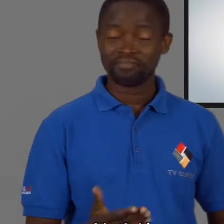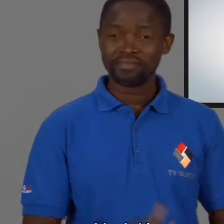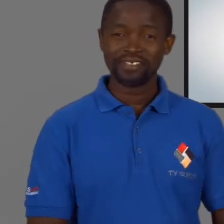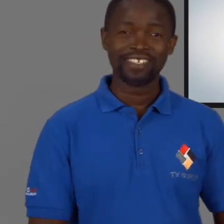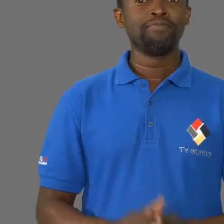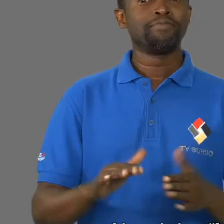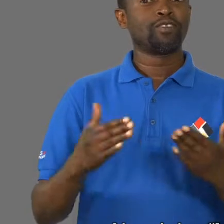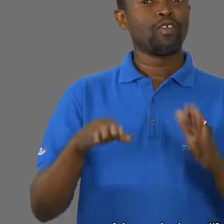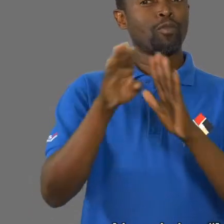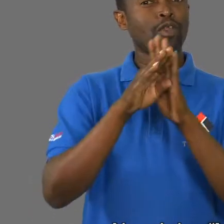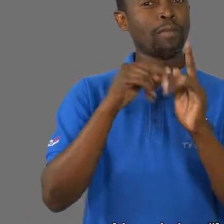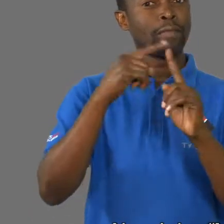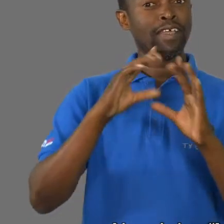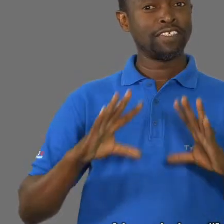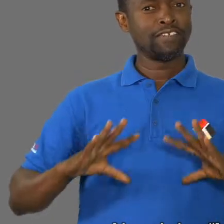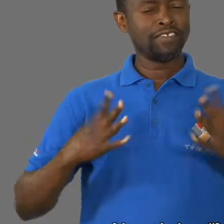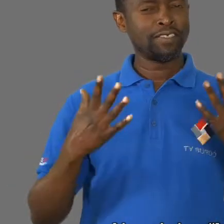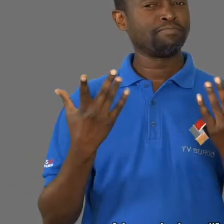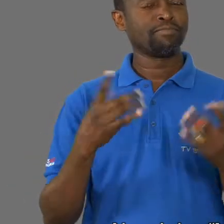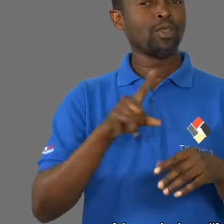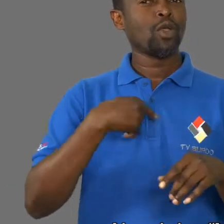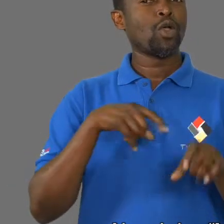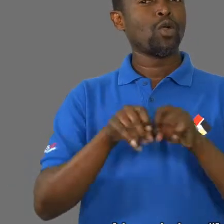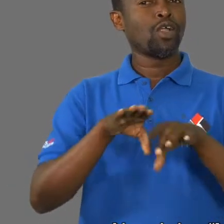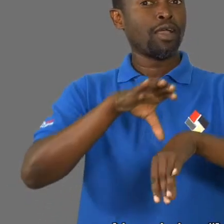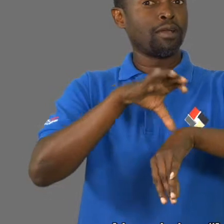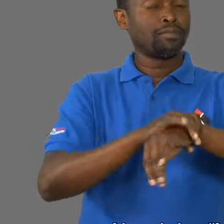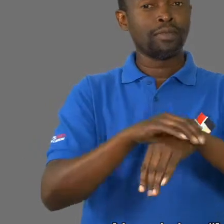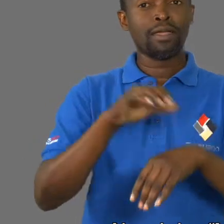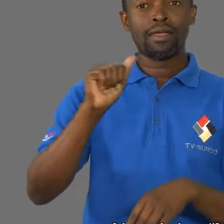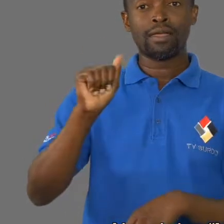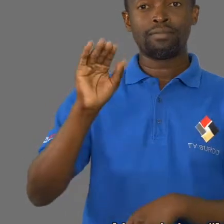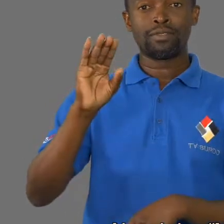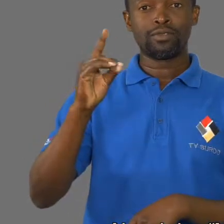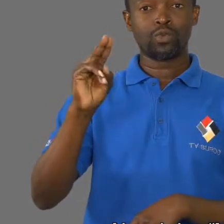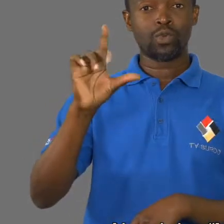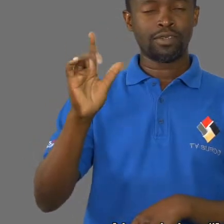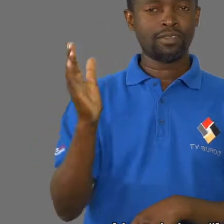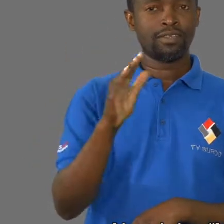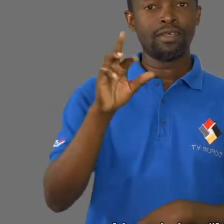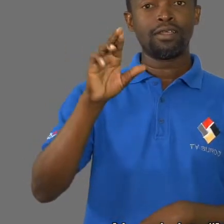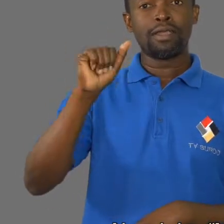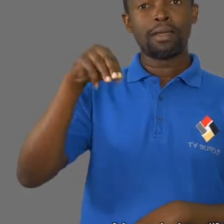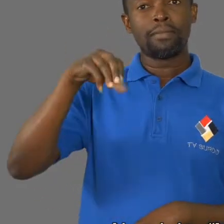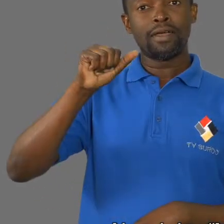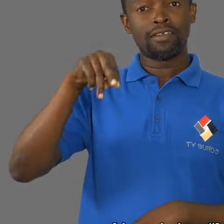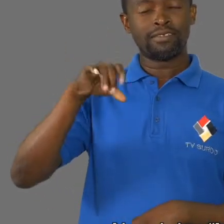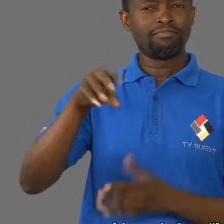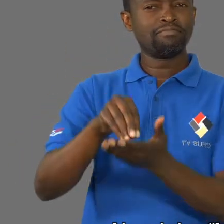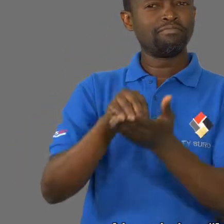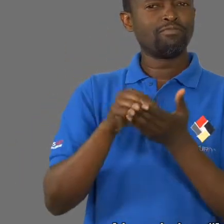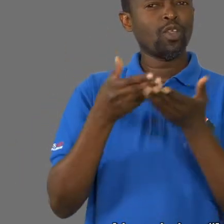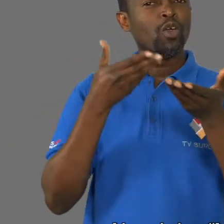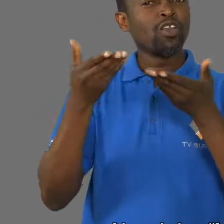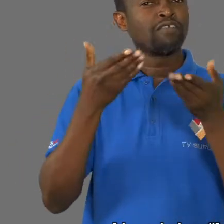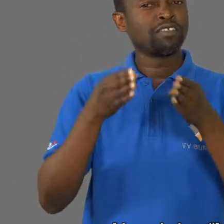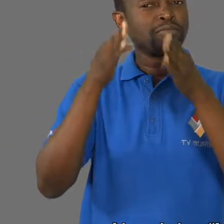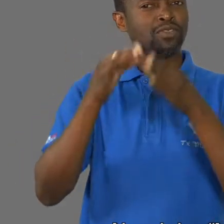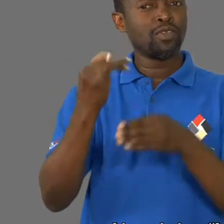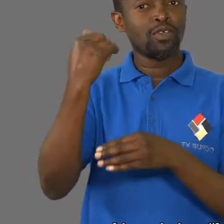Nacional de Futebol. Na rubrica Mais Vida de hoje, Abdul Roman traz-nos a conversa que teve com